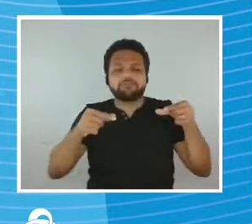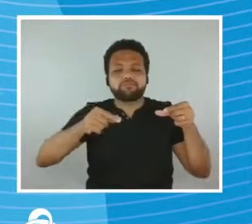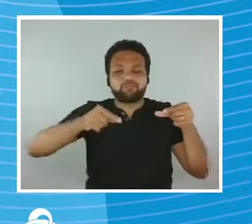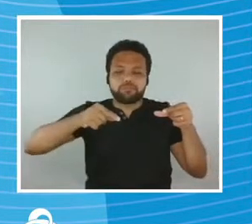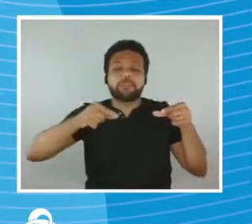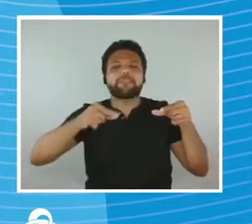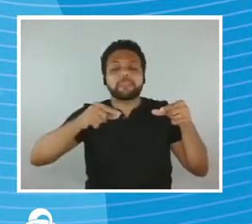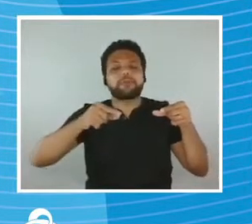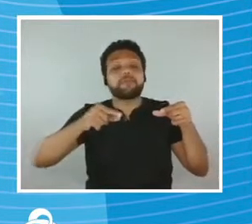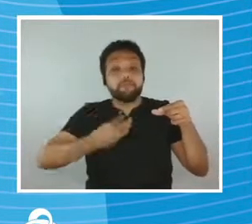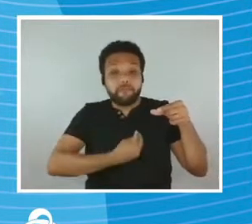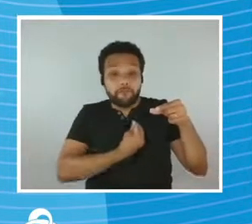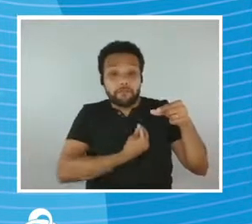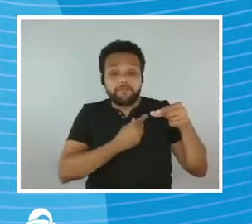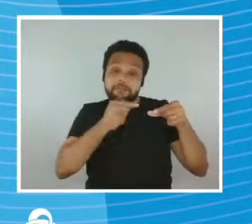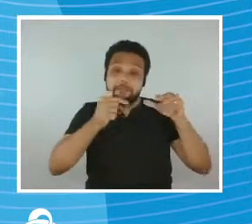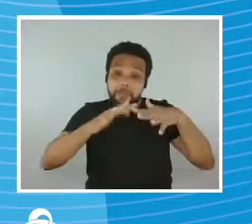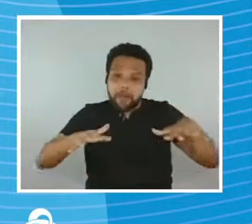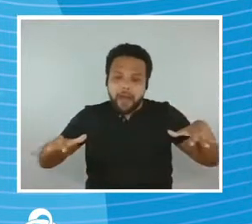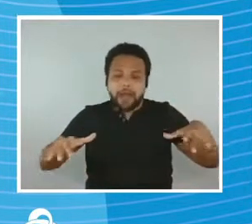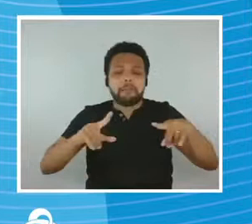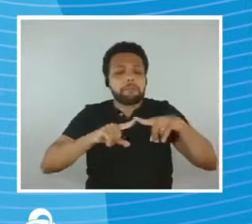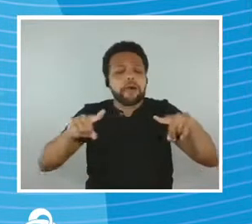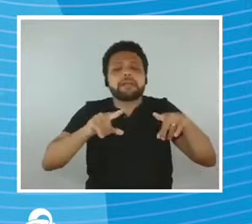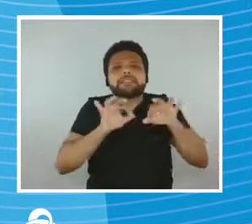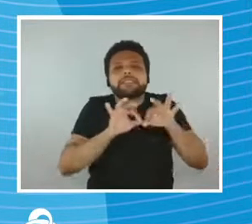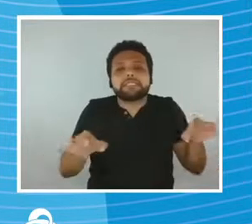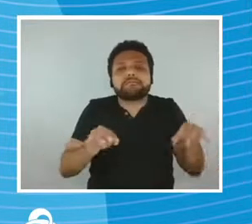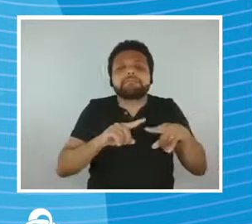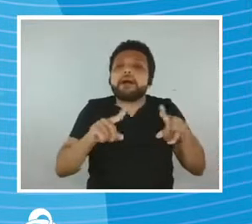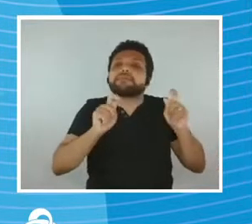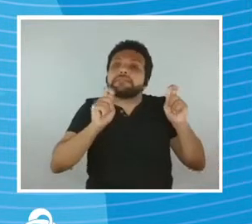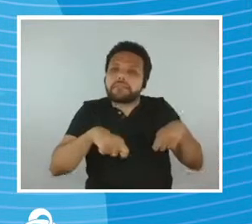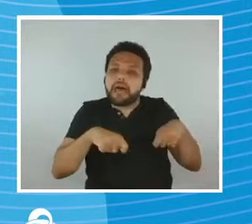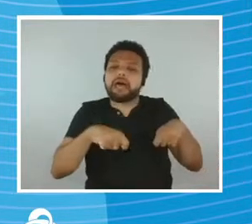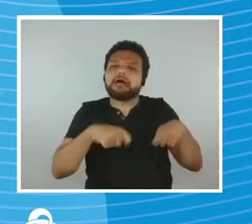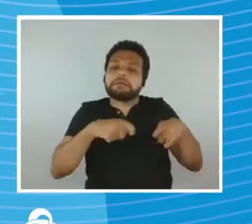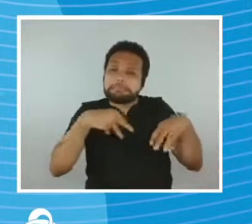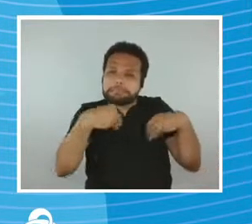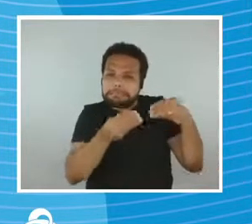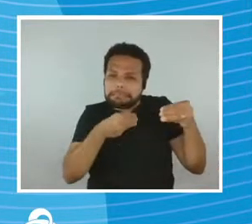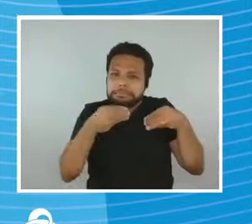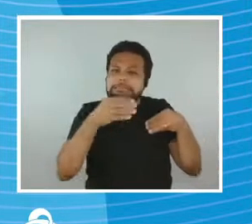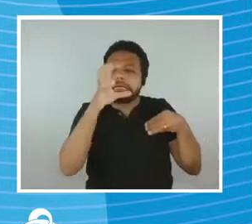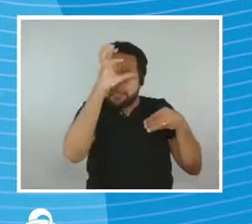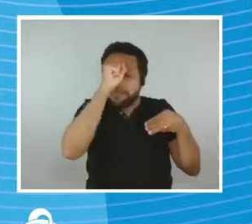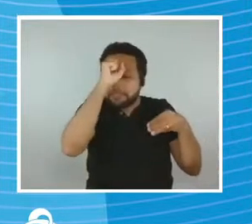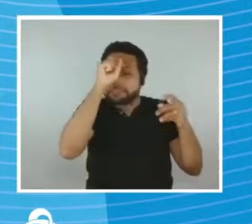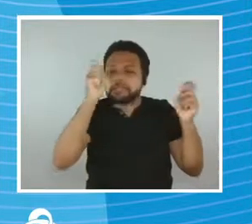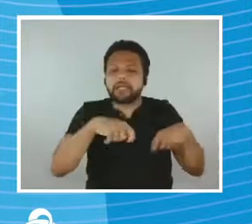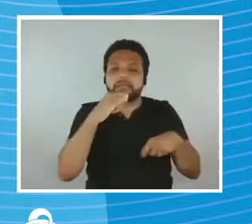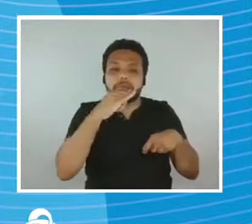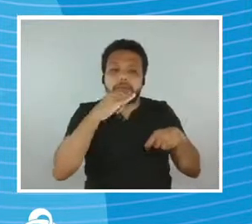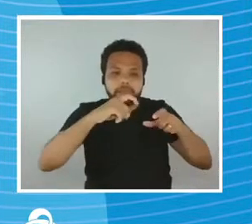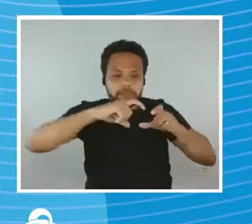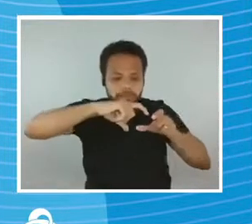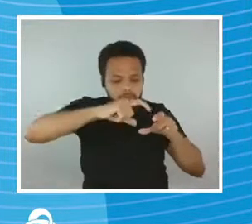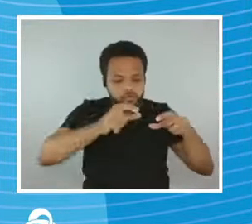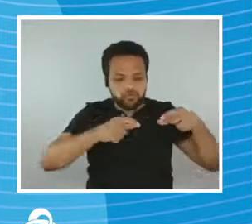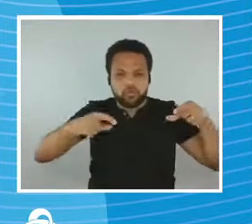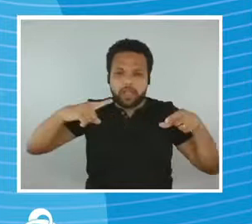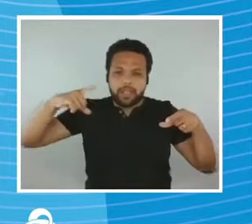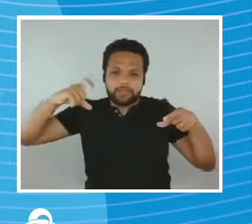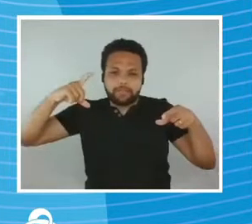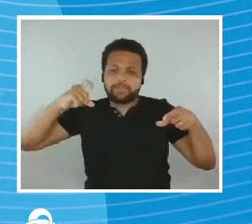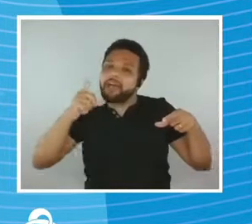da aprendizagem. Então, se eu borrifar aqui o sifão desse gastrópodo com água,